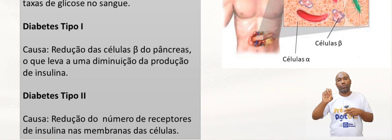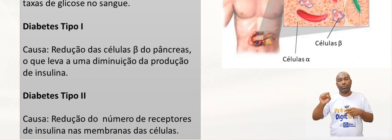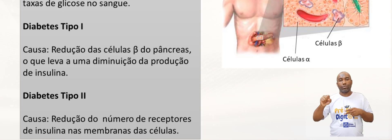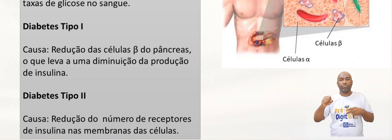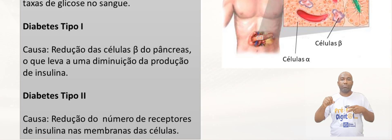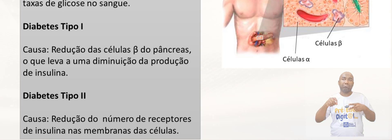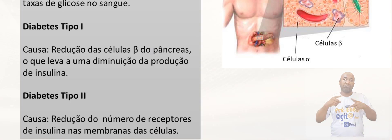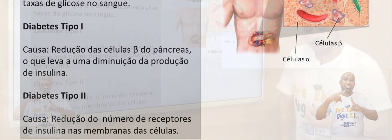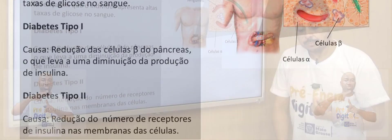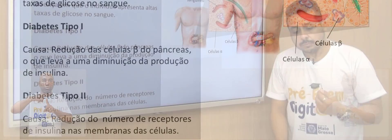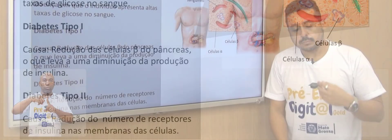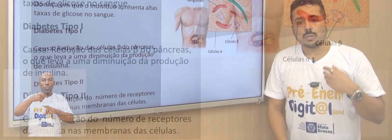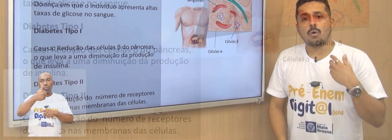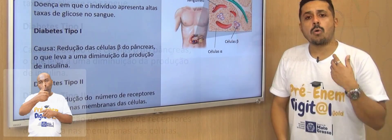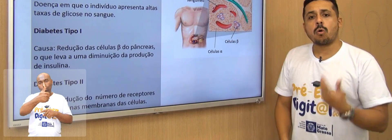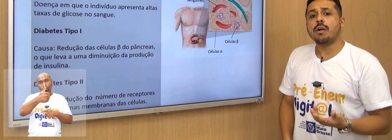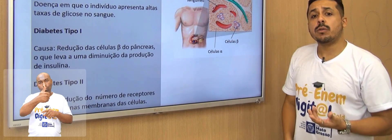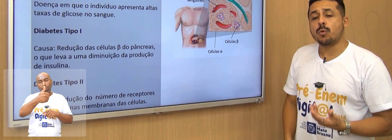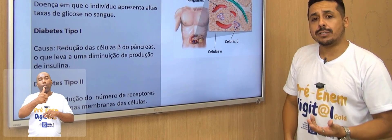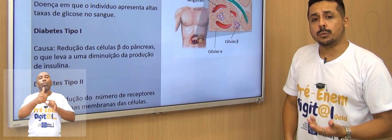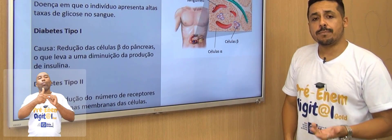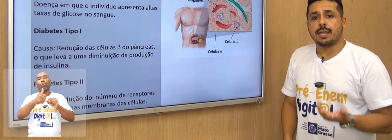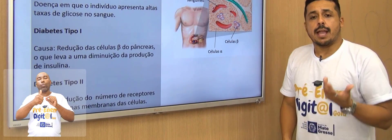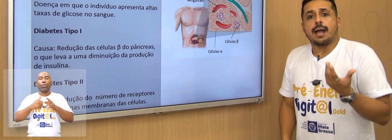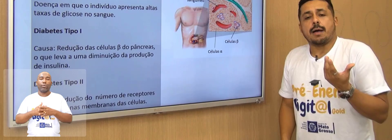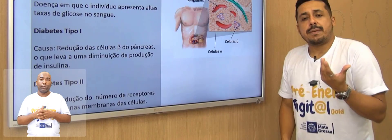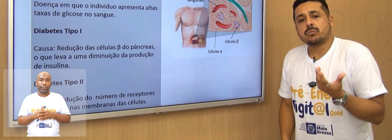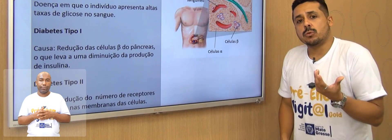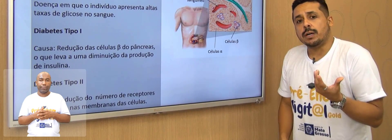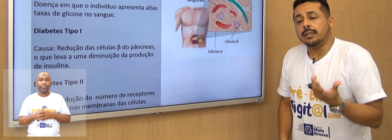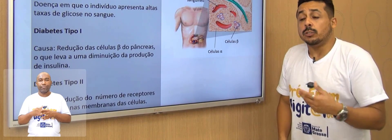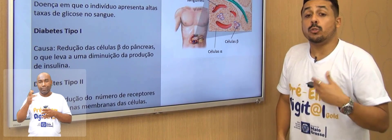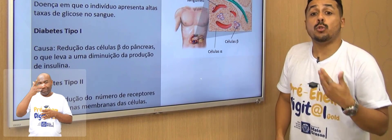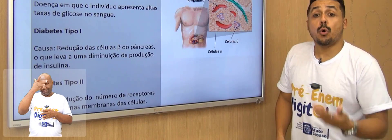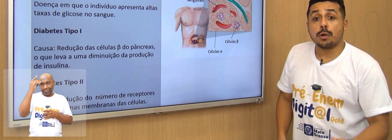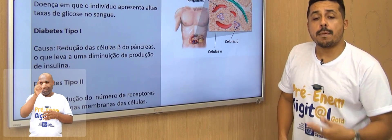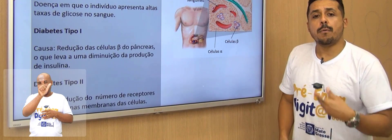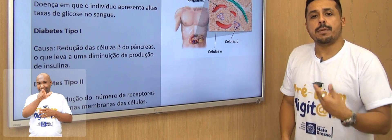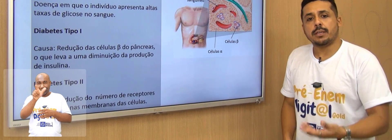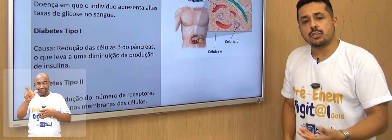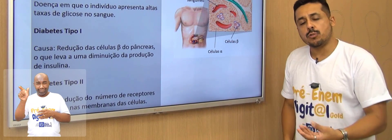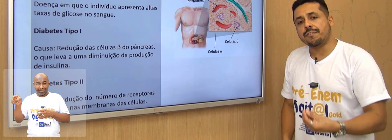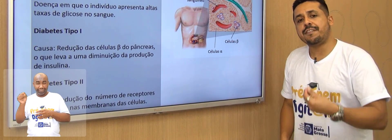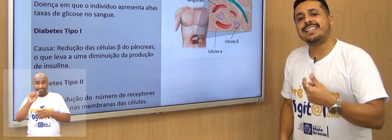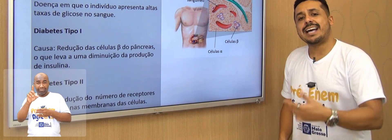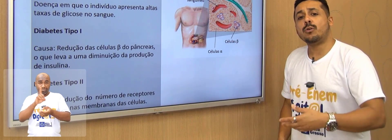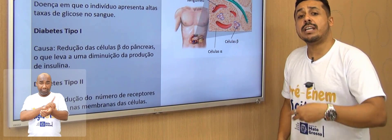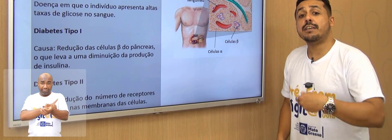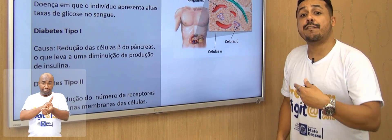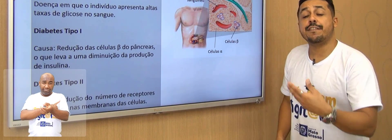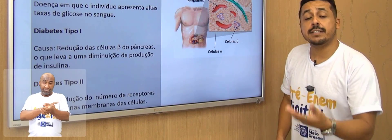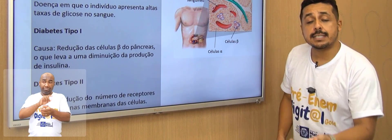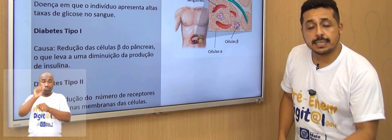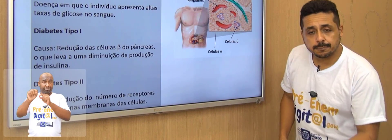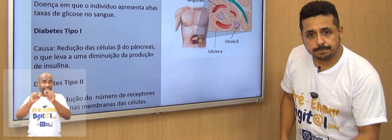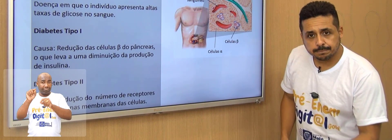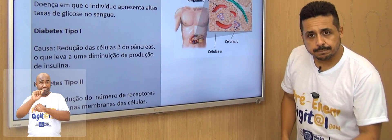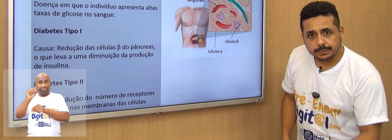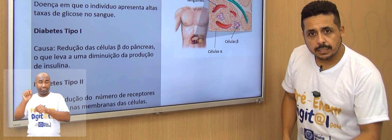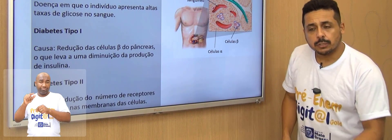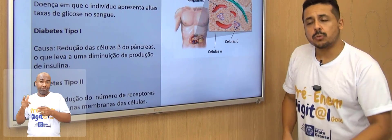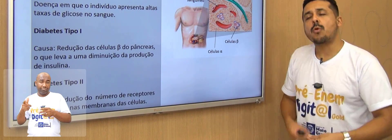A tipo 1 ocorre quando a pessoa normalmente no final da